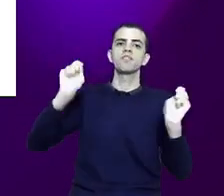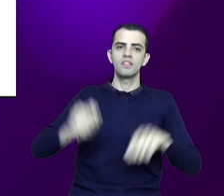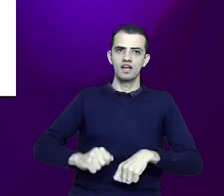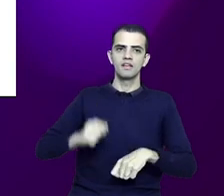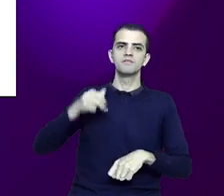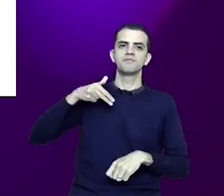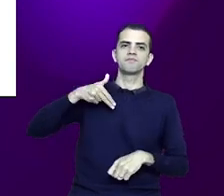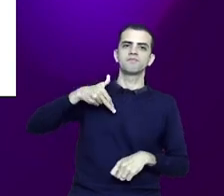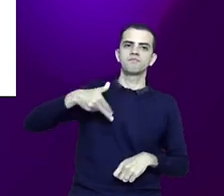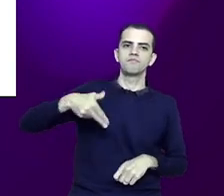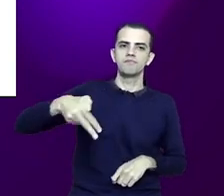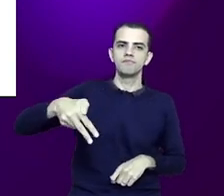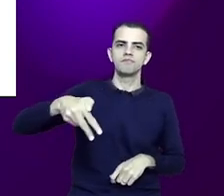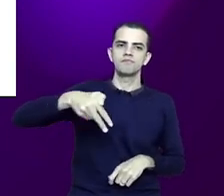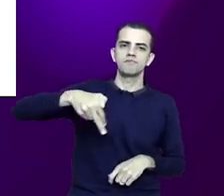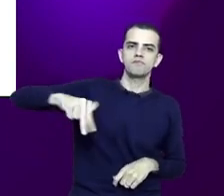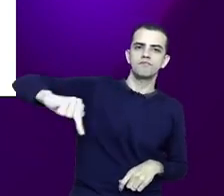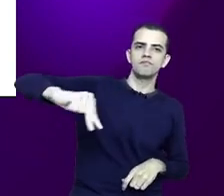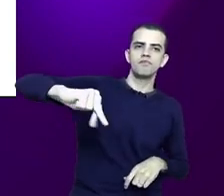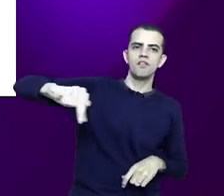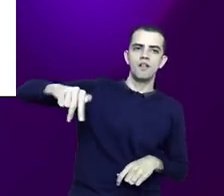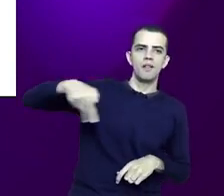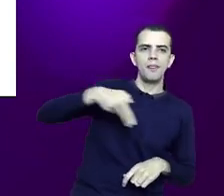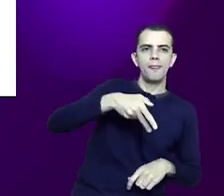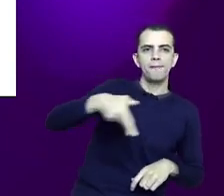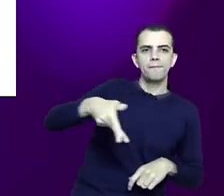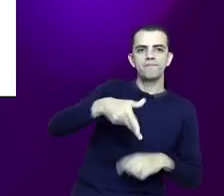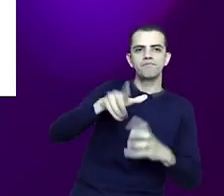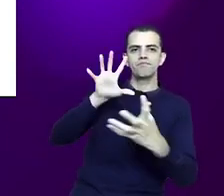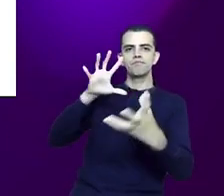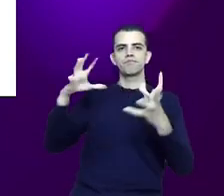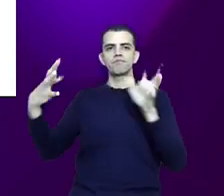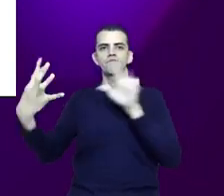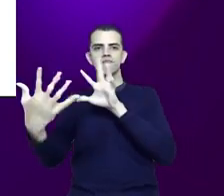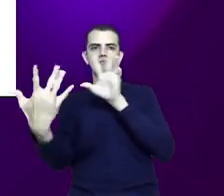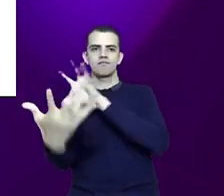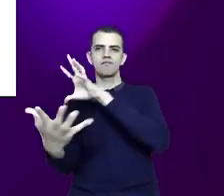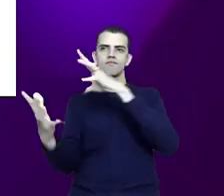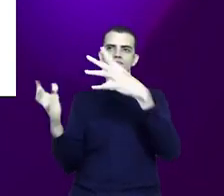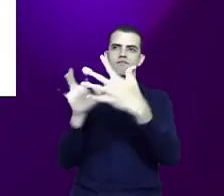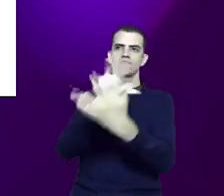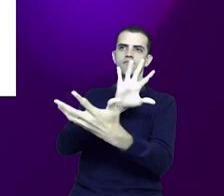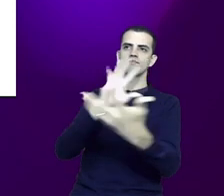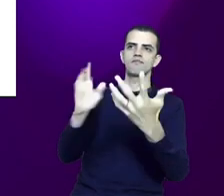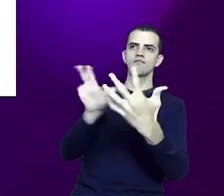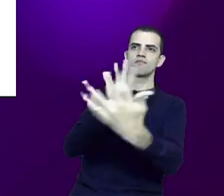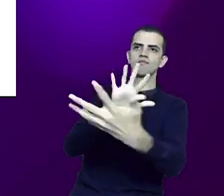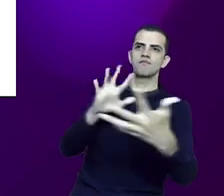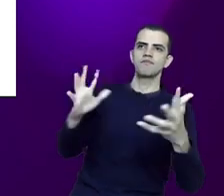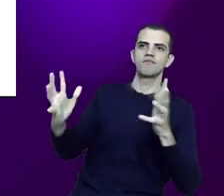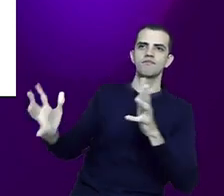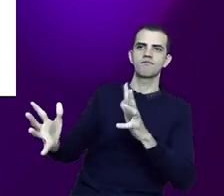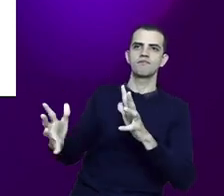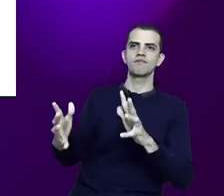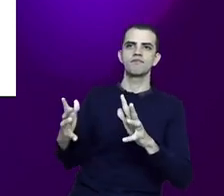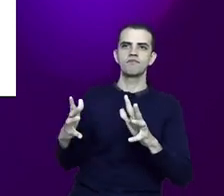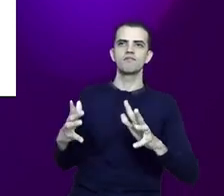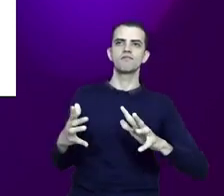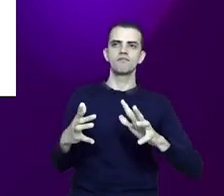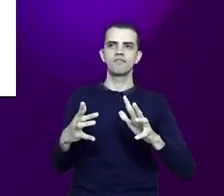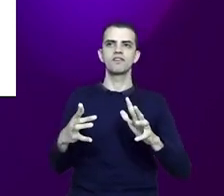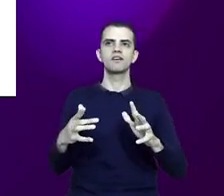ele se movimentava ao redor da fratura e posicionava a imagem para ver se o tubérculo maior realmente